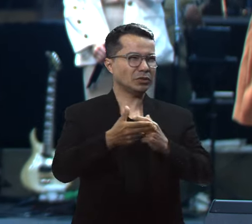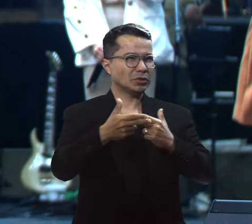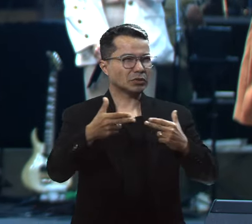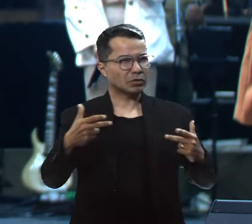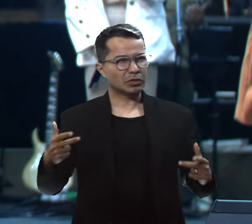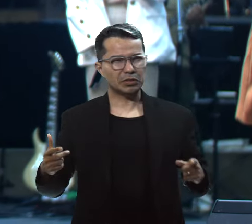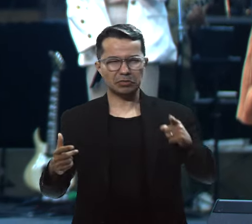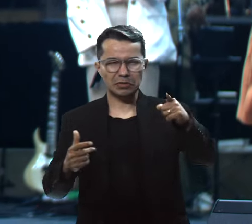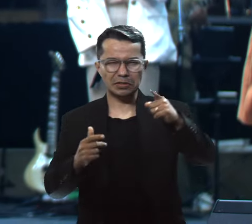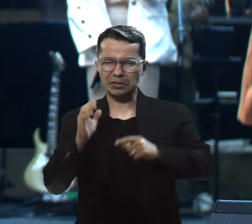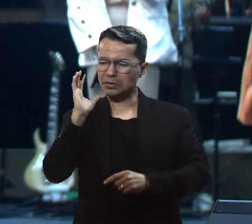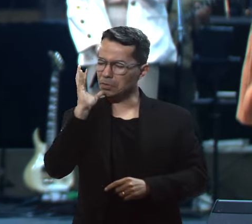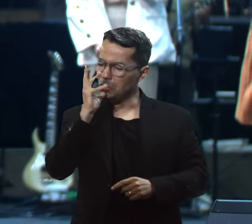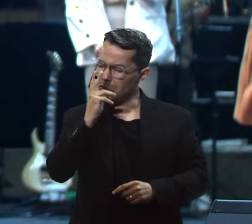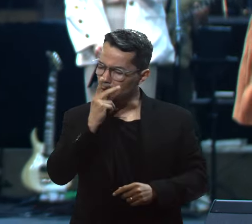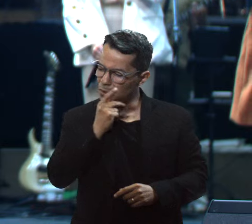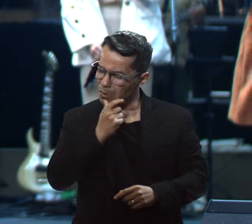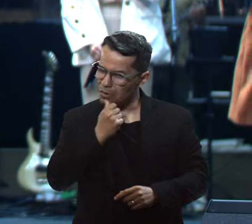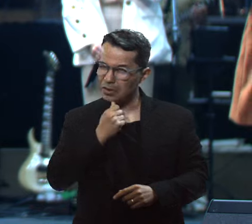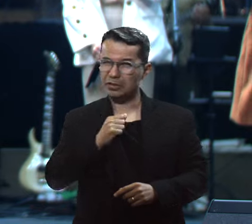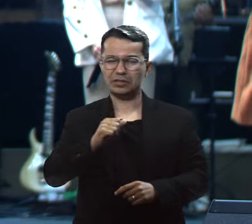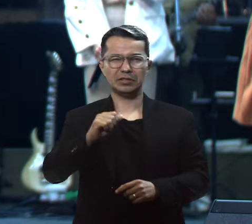protelando.